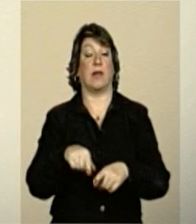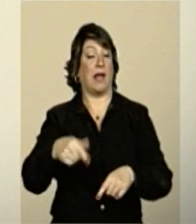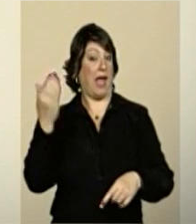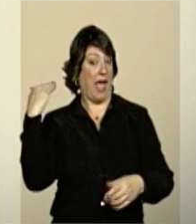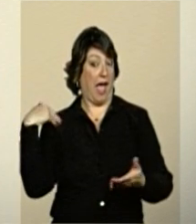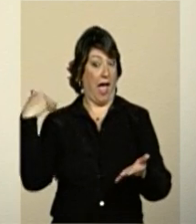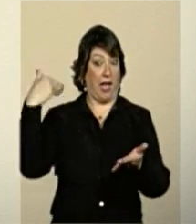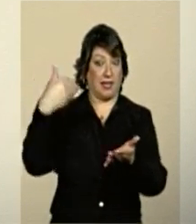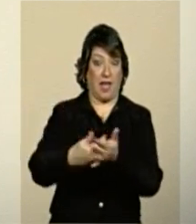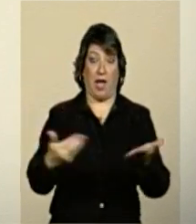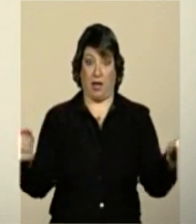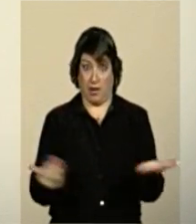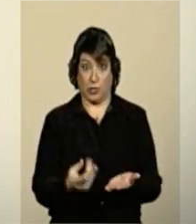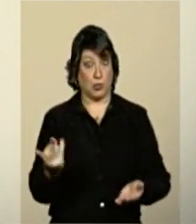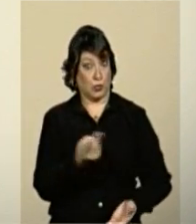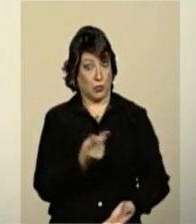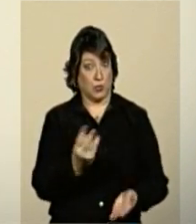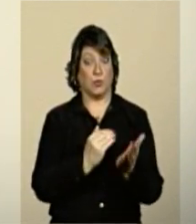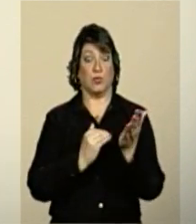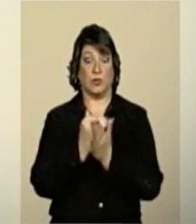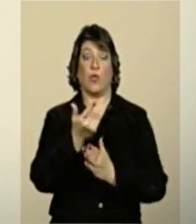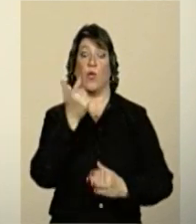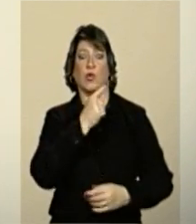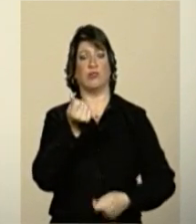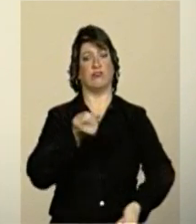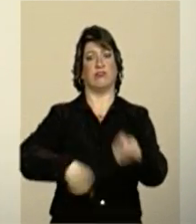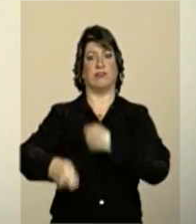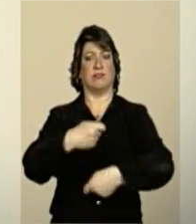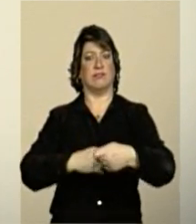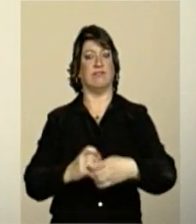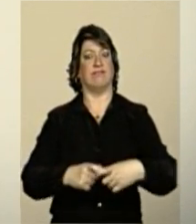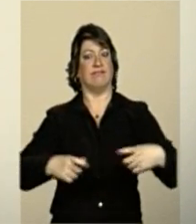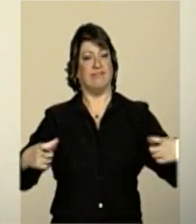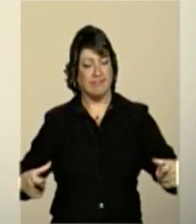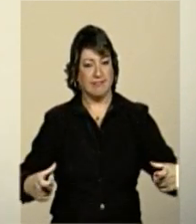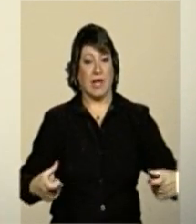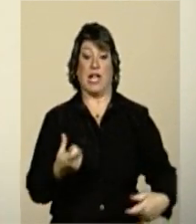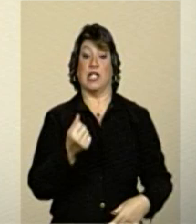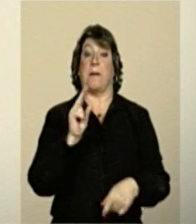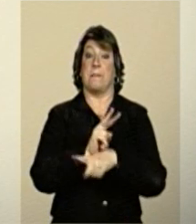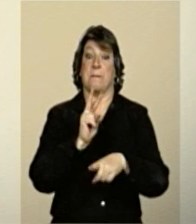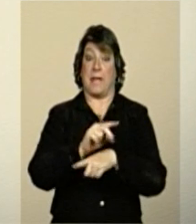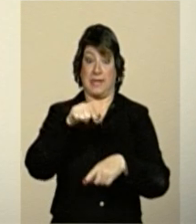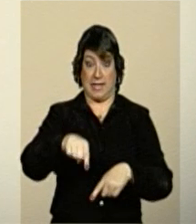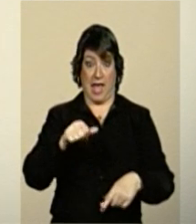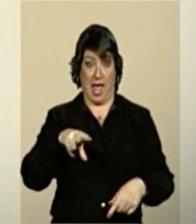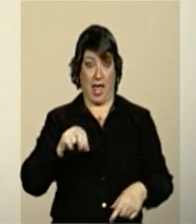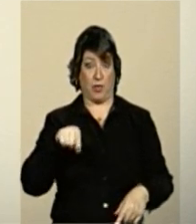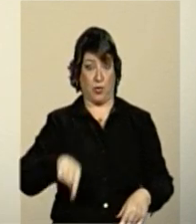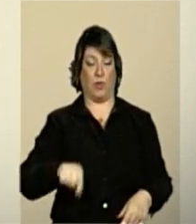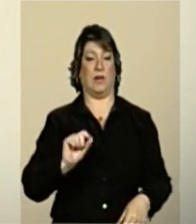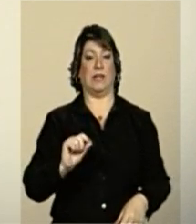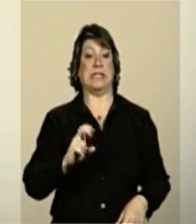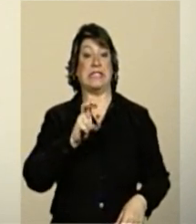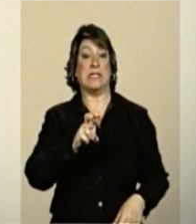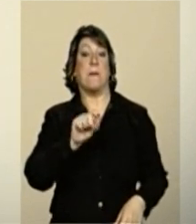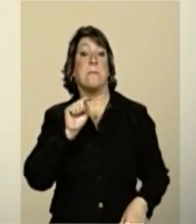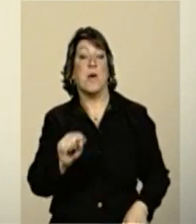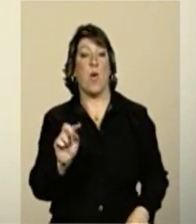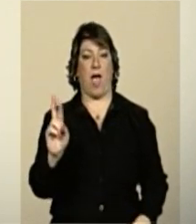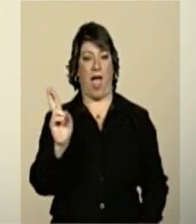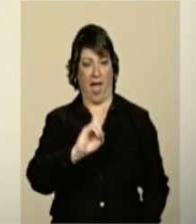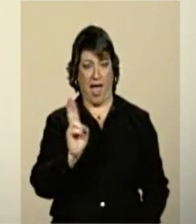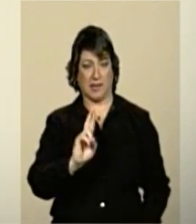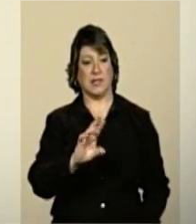Lúcia aumentaram a produção do sítio. E agora, com o empréstimo desse ano, Luciano, de